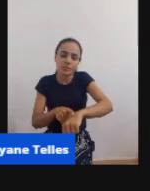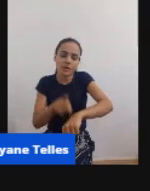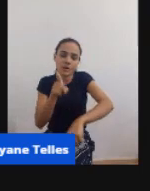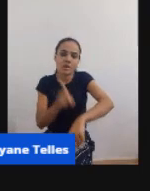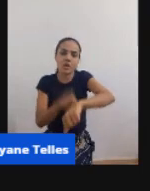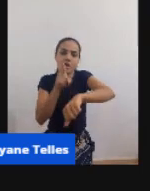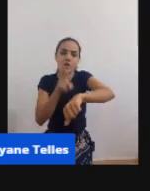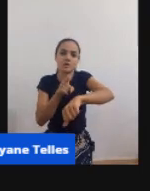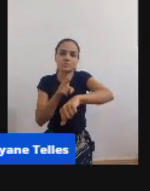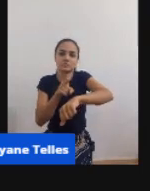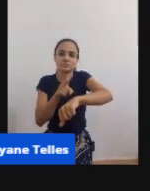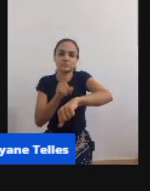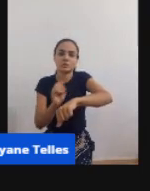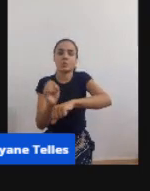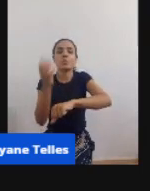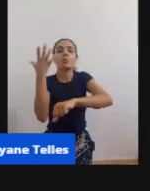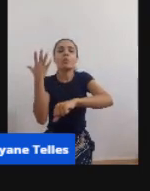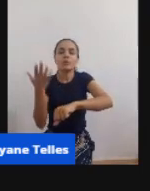momento.